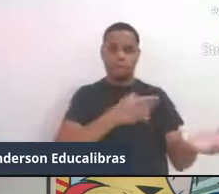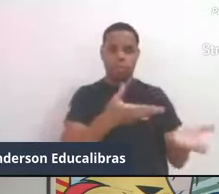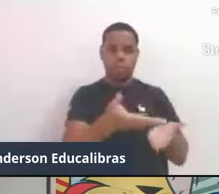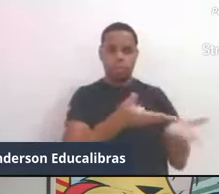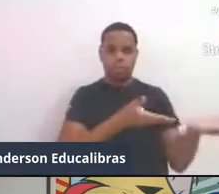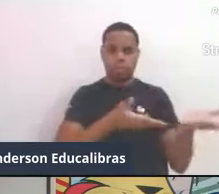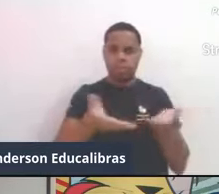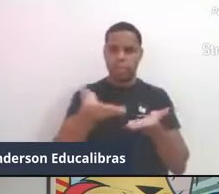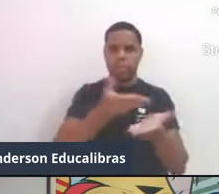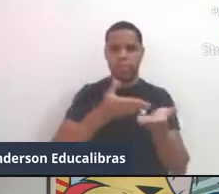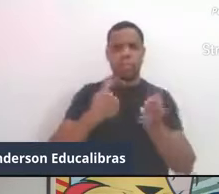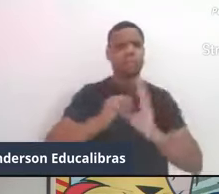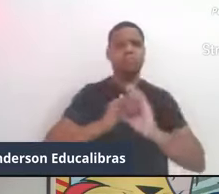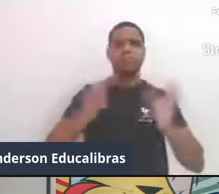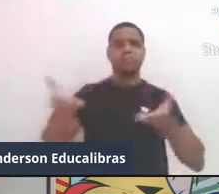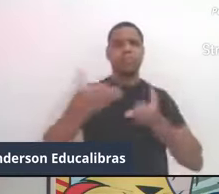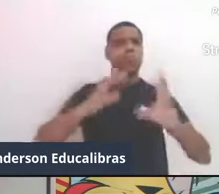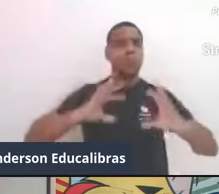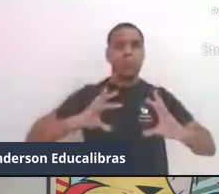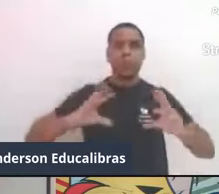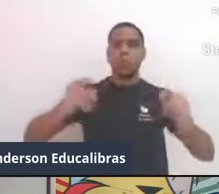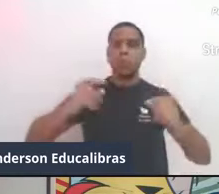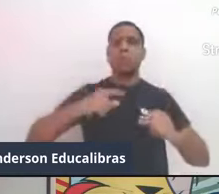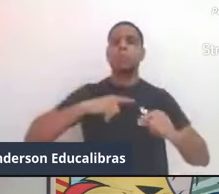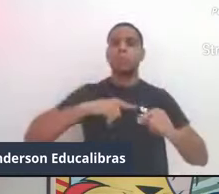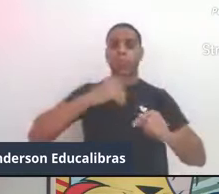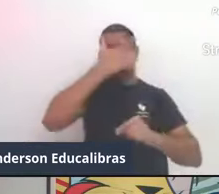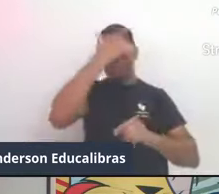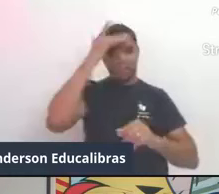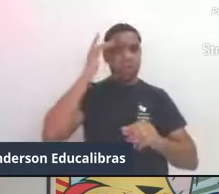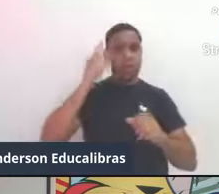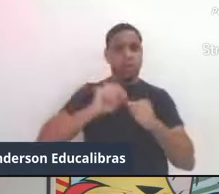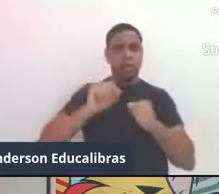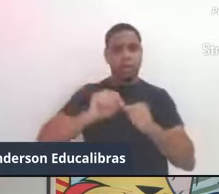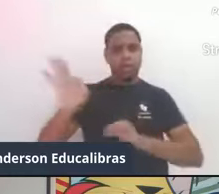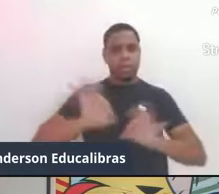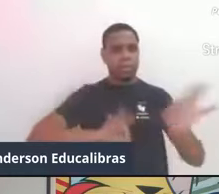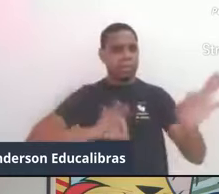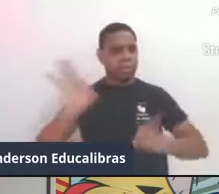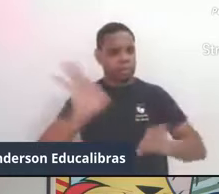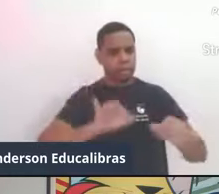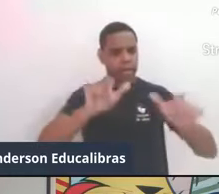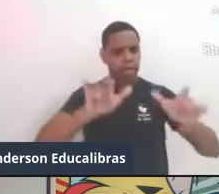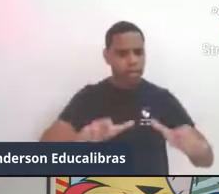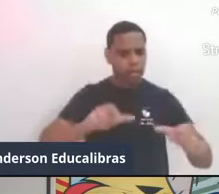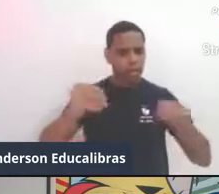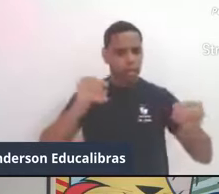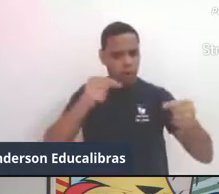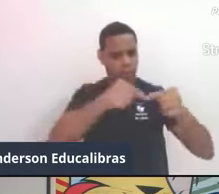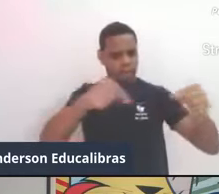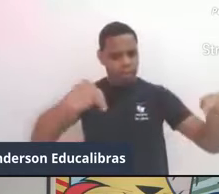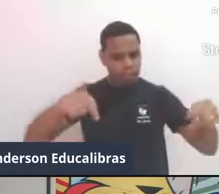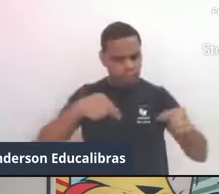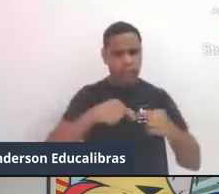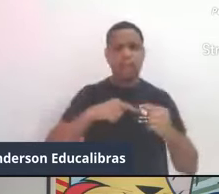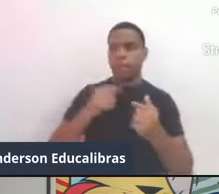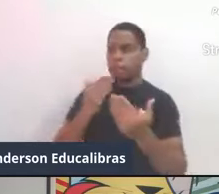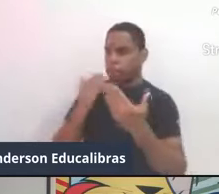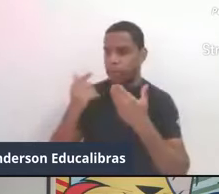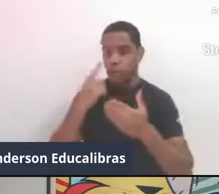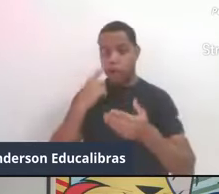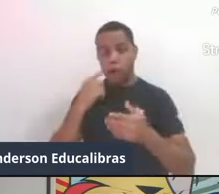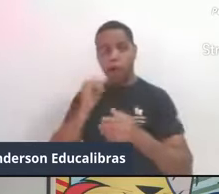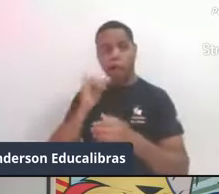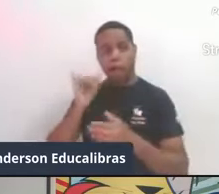muito direto com todos os que projetam as ações, os espaços dentro do SESC, no sentido de